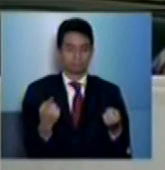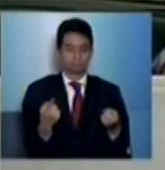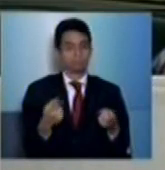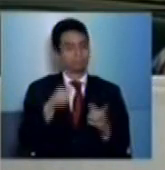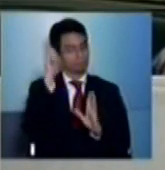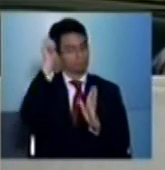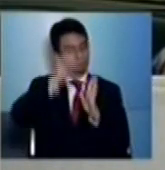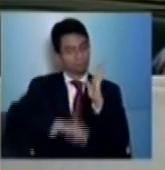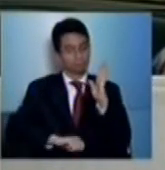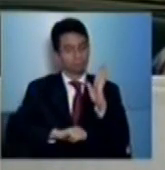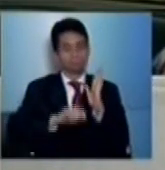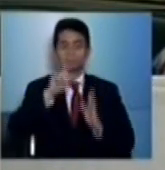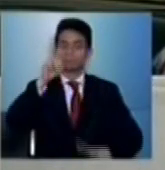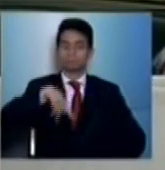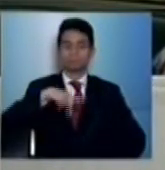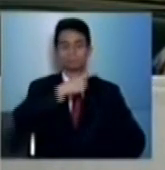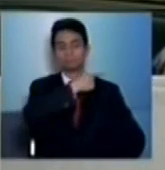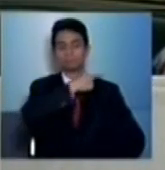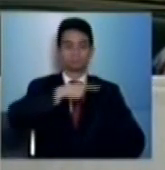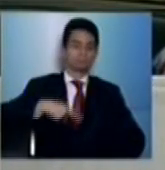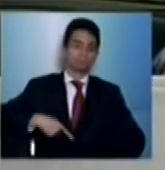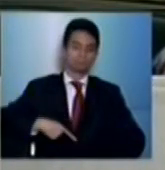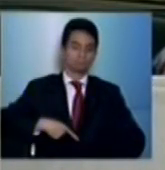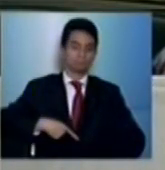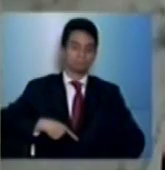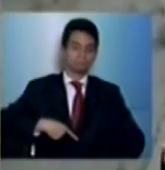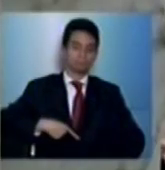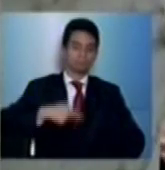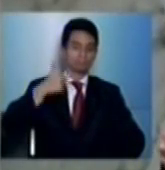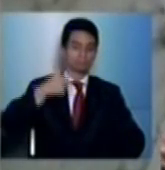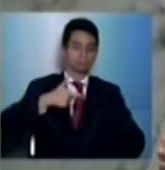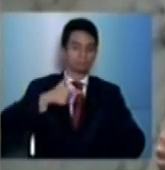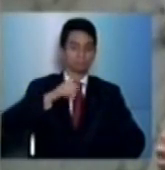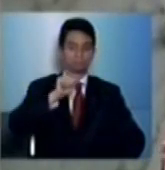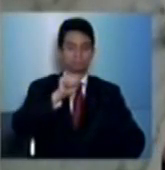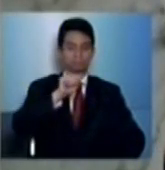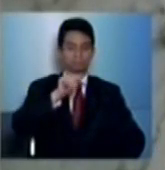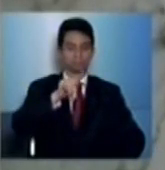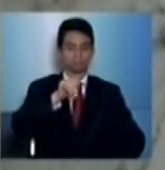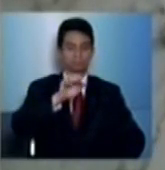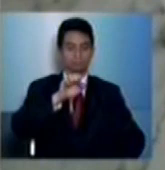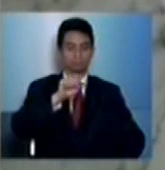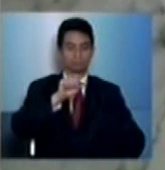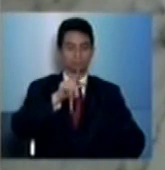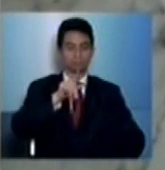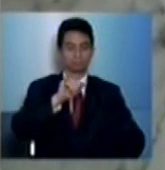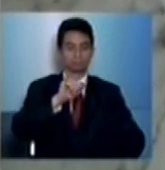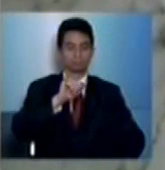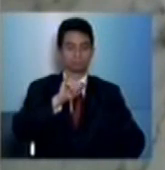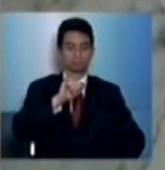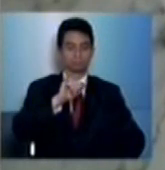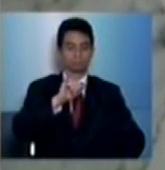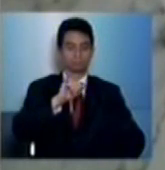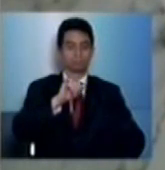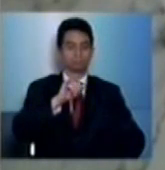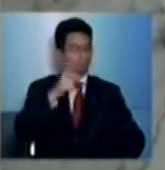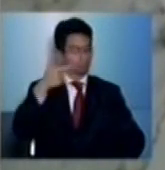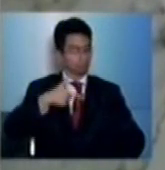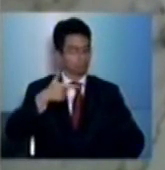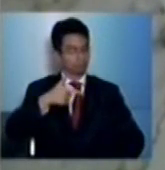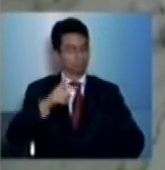tenho que registrar aqui que é o presidente eh da asesp que associação eh dos